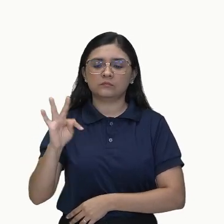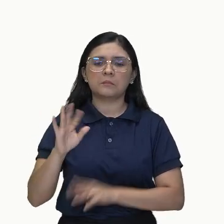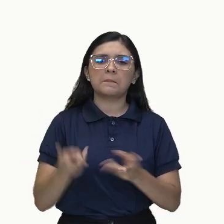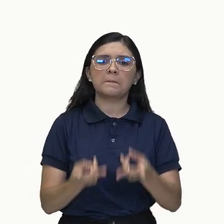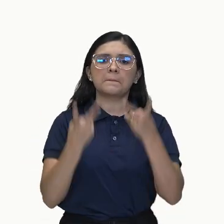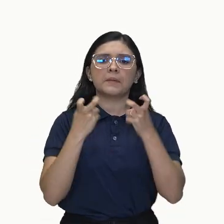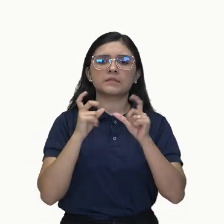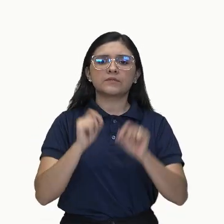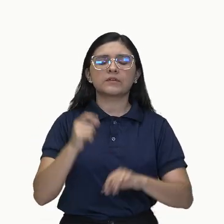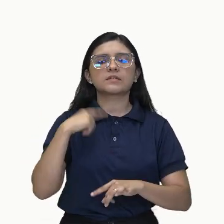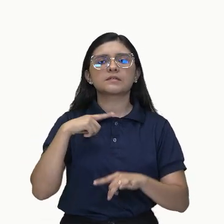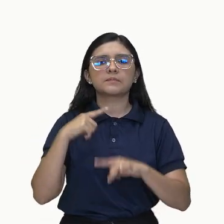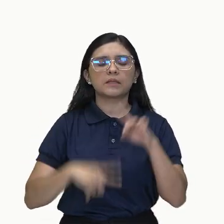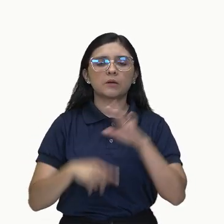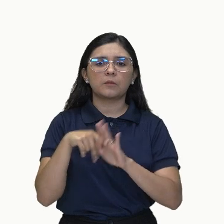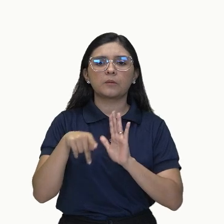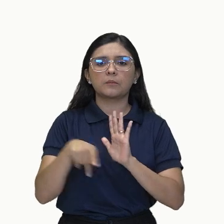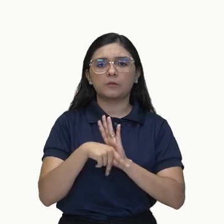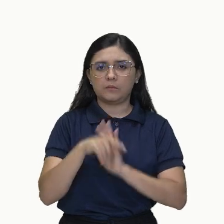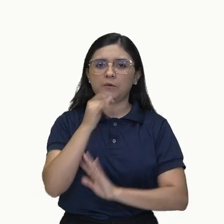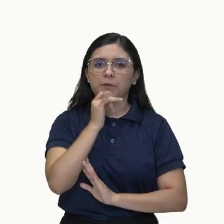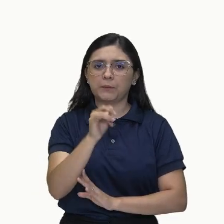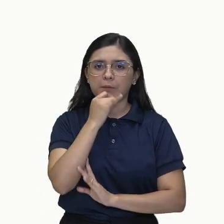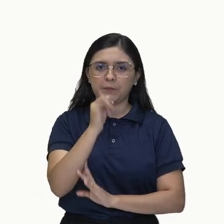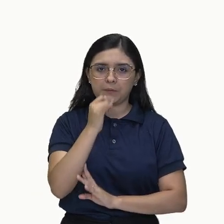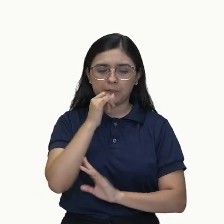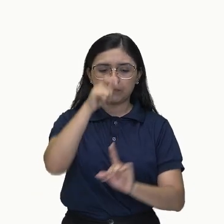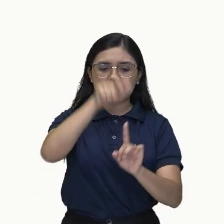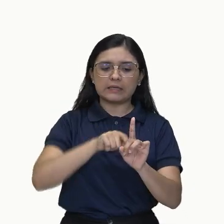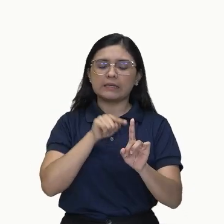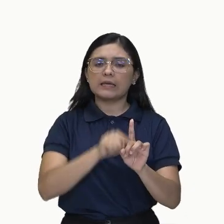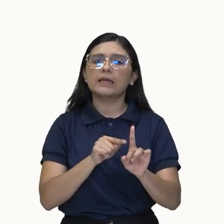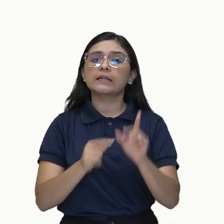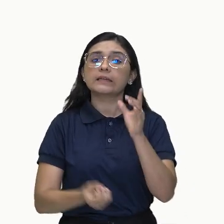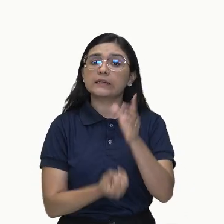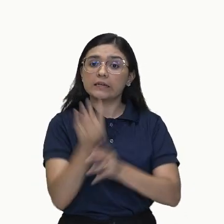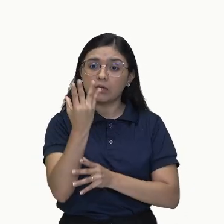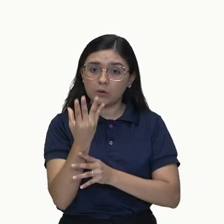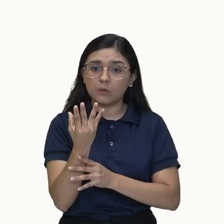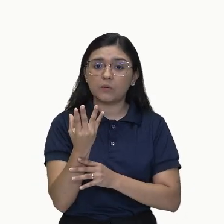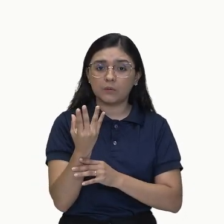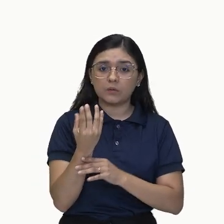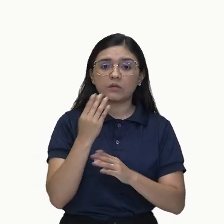esse dispositivo que o cientista fez essa grande